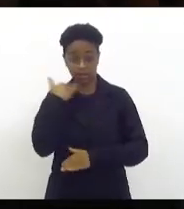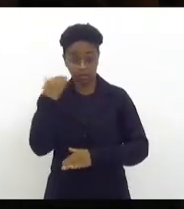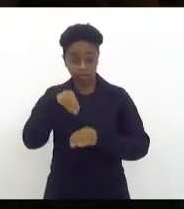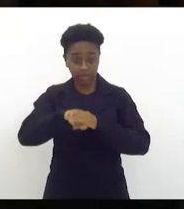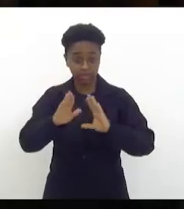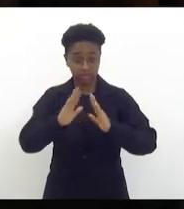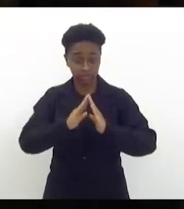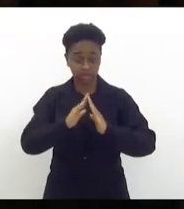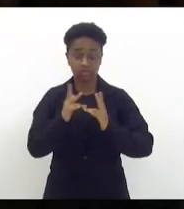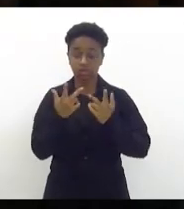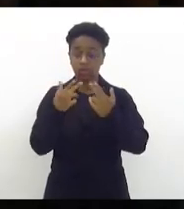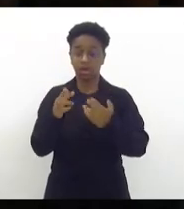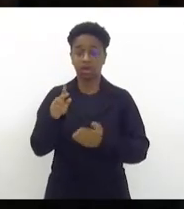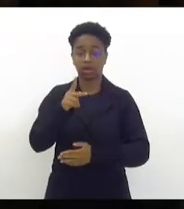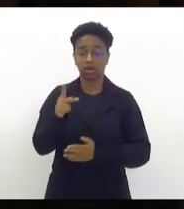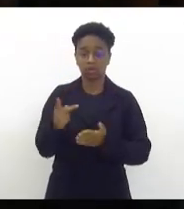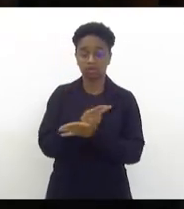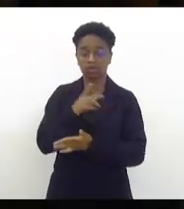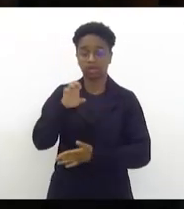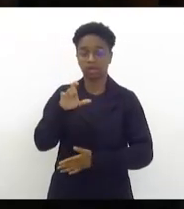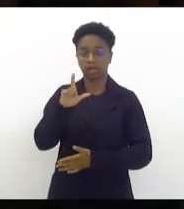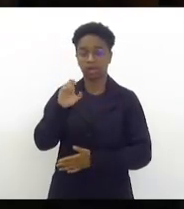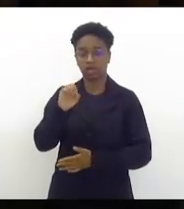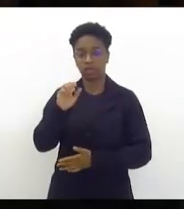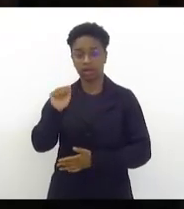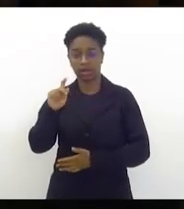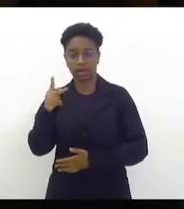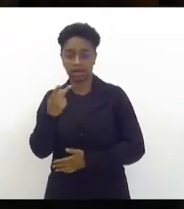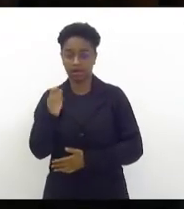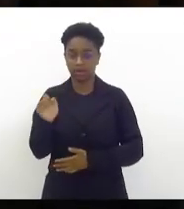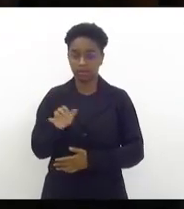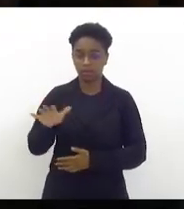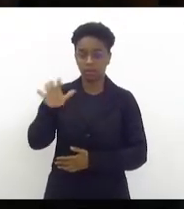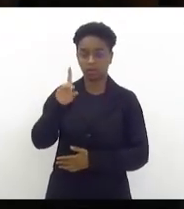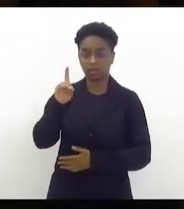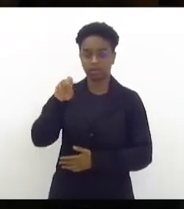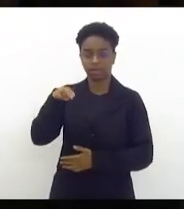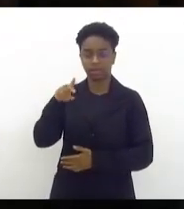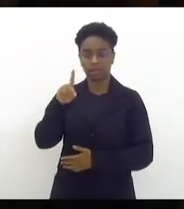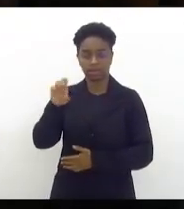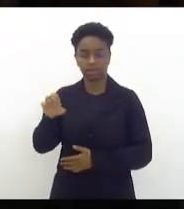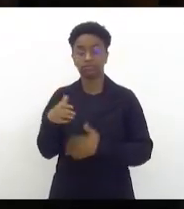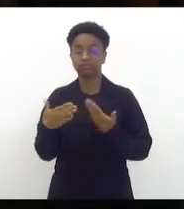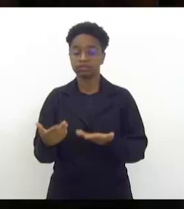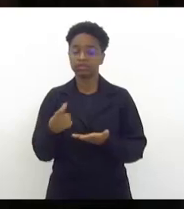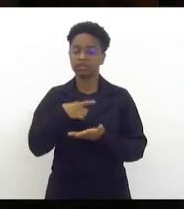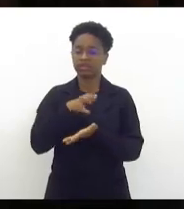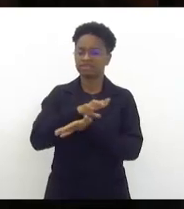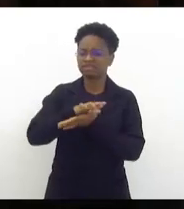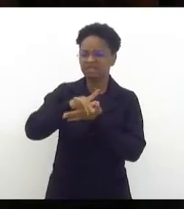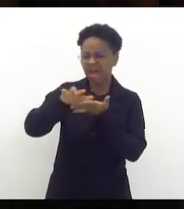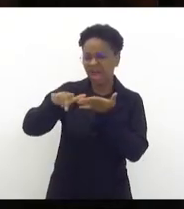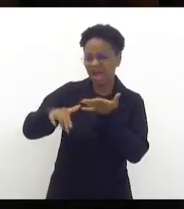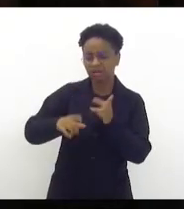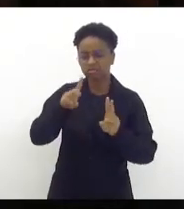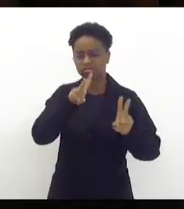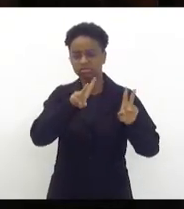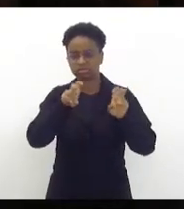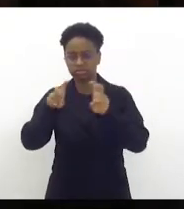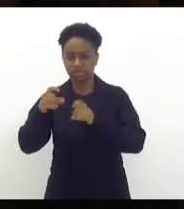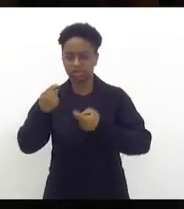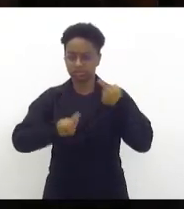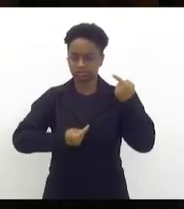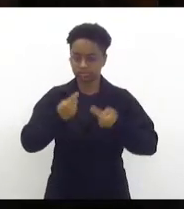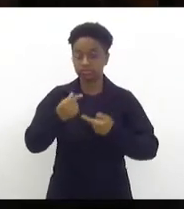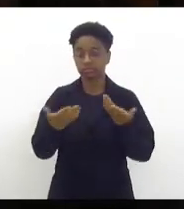como aconteceu com a pequena Eloá no Morro do Dendê. Então, a gente tem vários temas colocados e a Lei